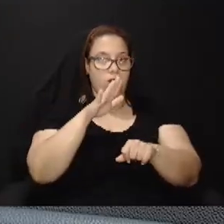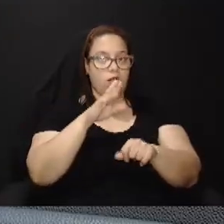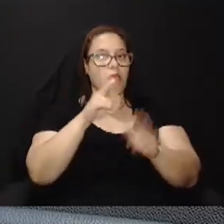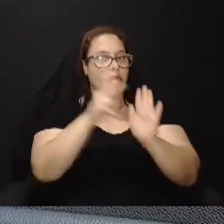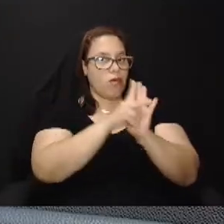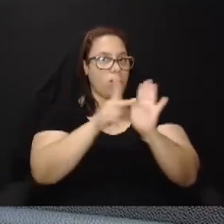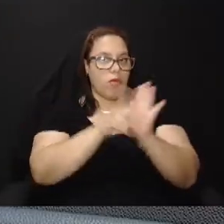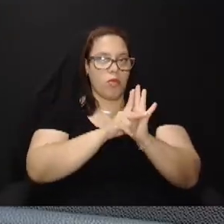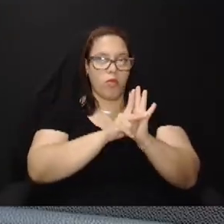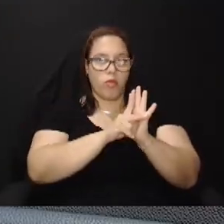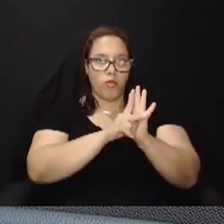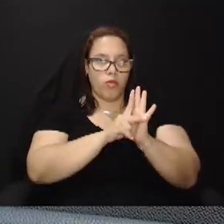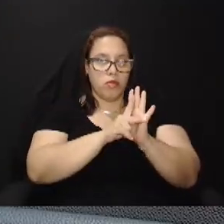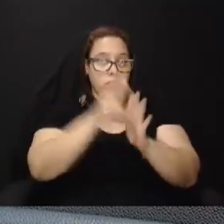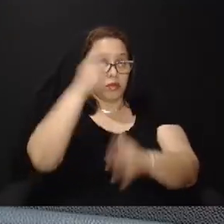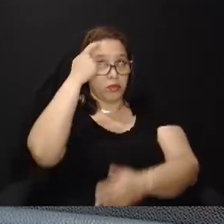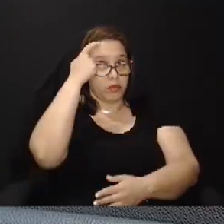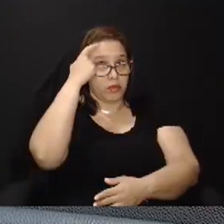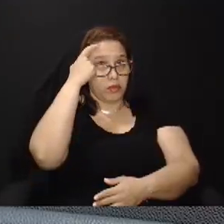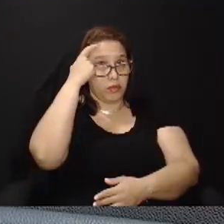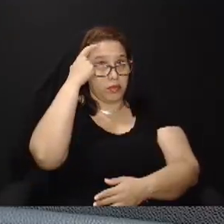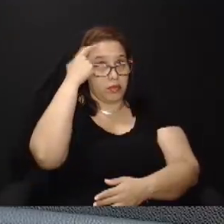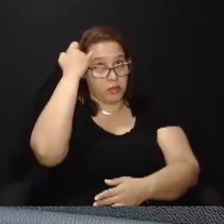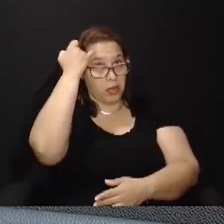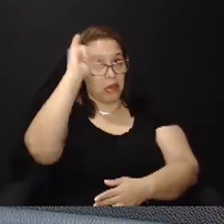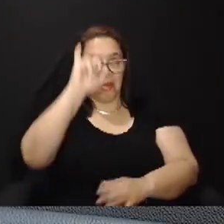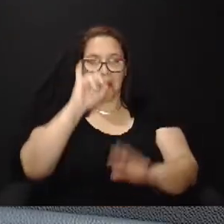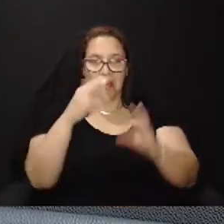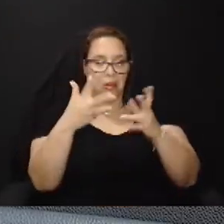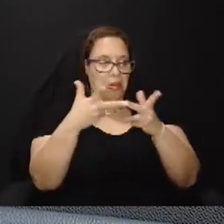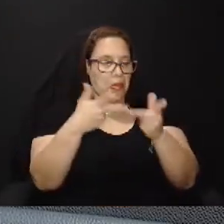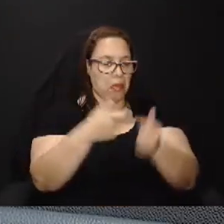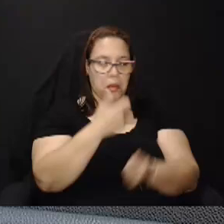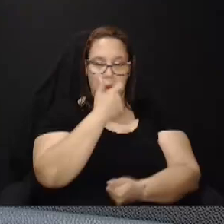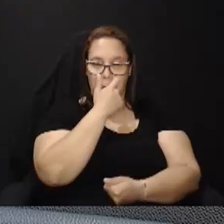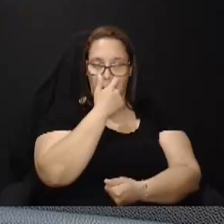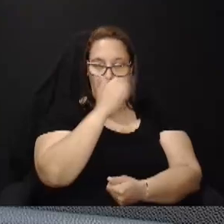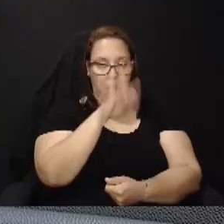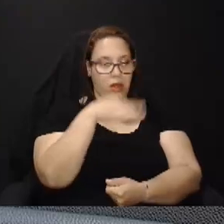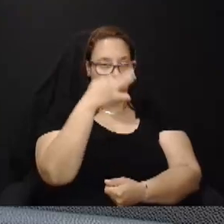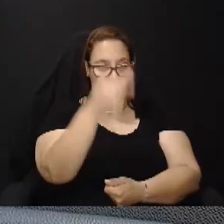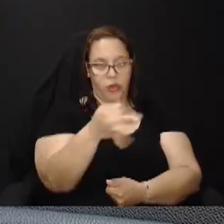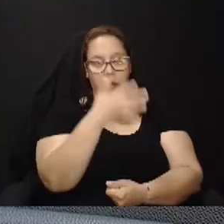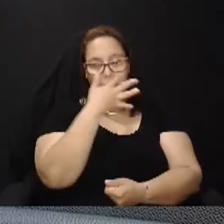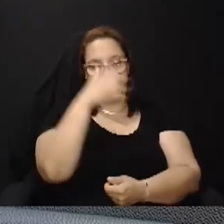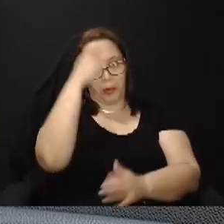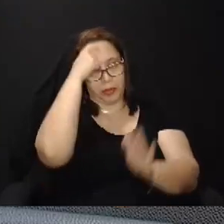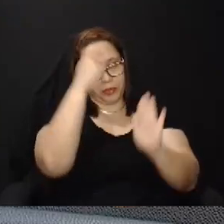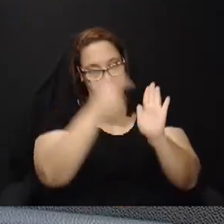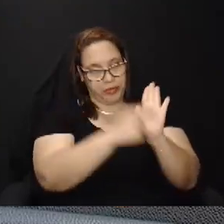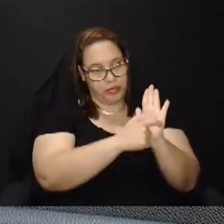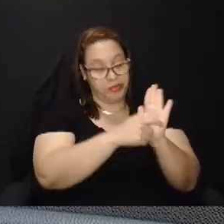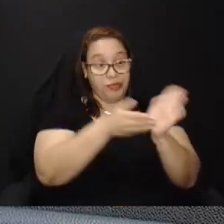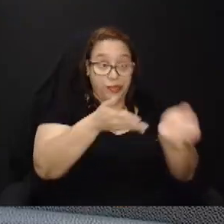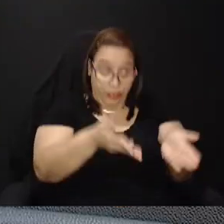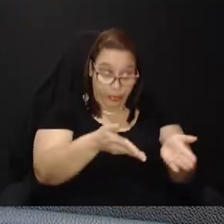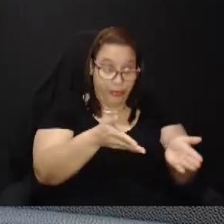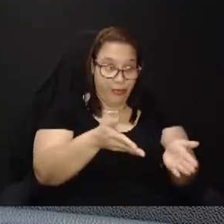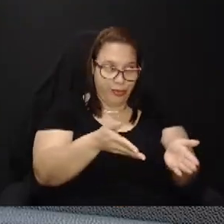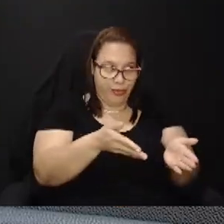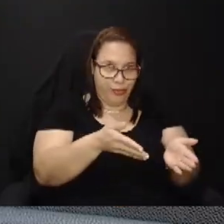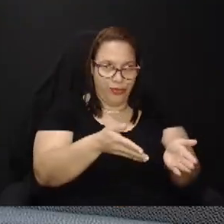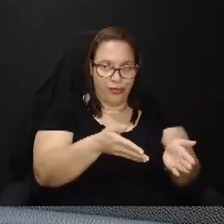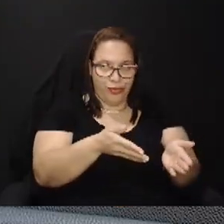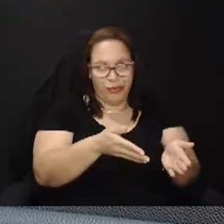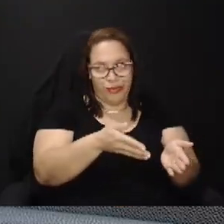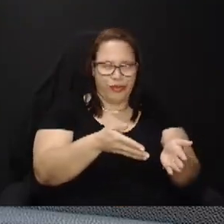a ideia básica dele é fantástica e é o futuro. A inteligência artificial está aí. Eu até na reunião